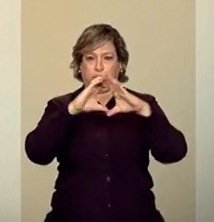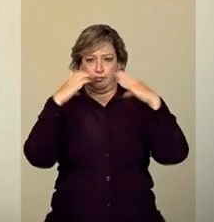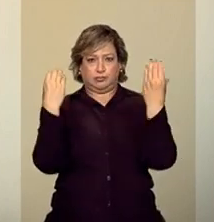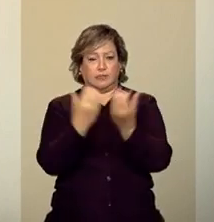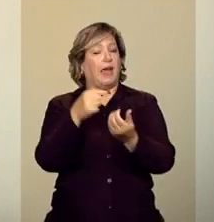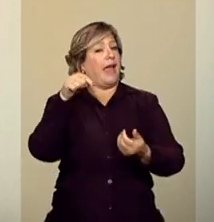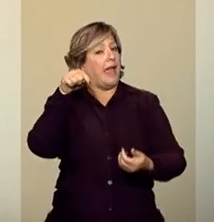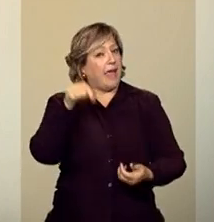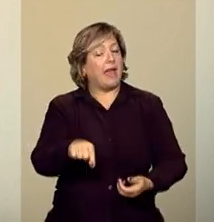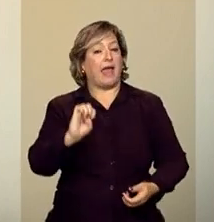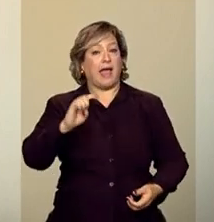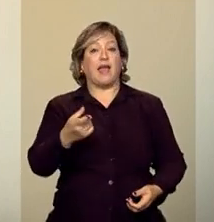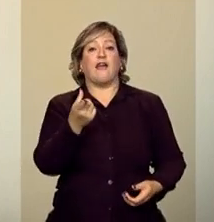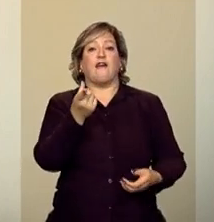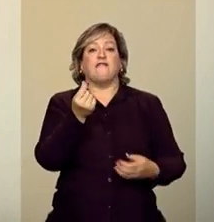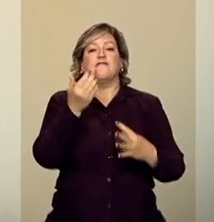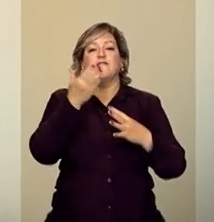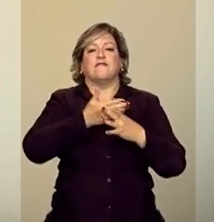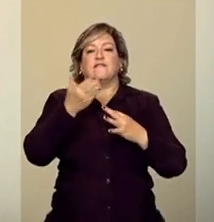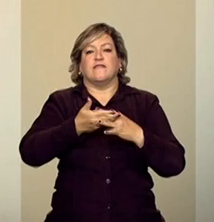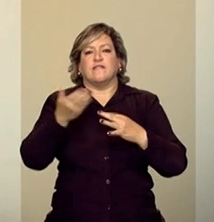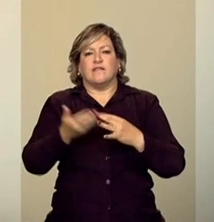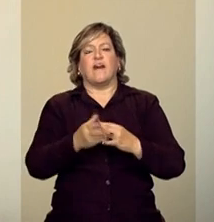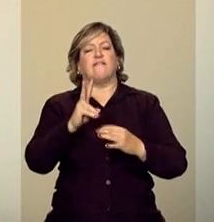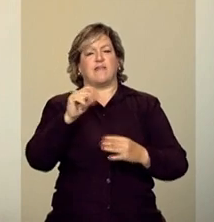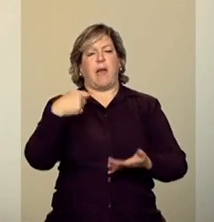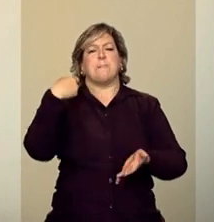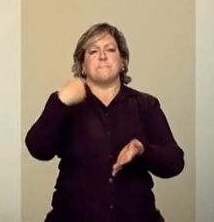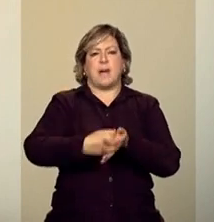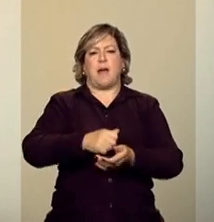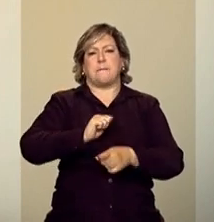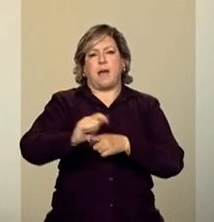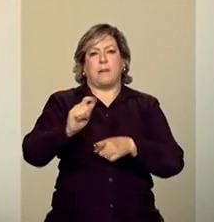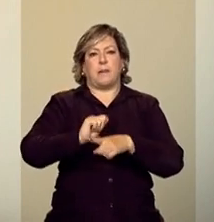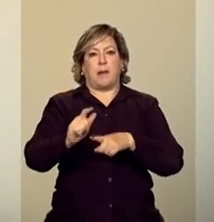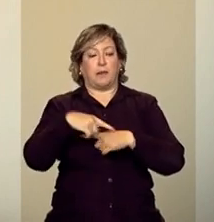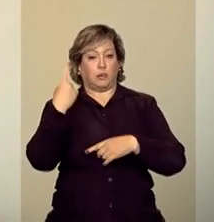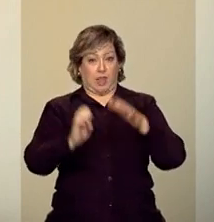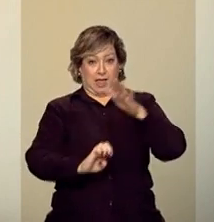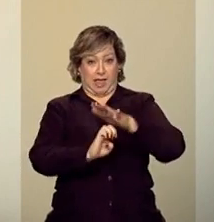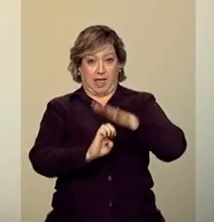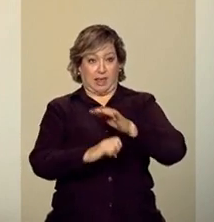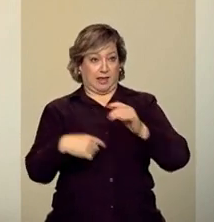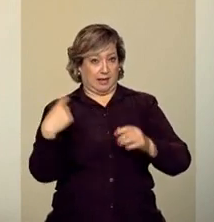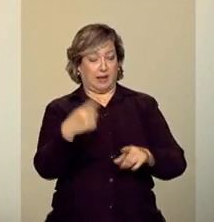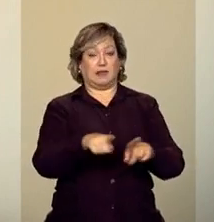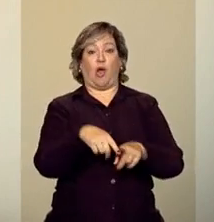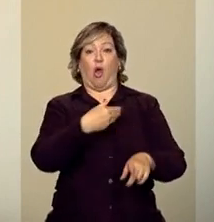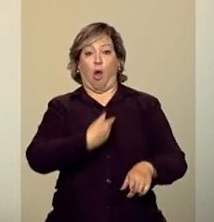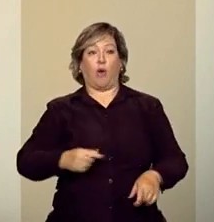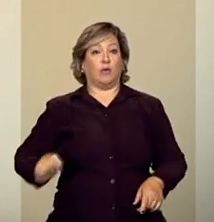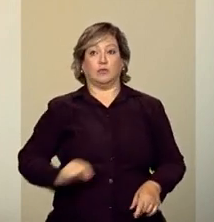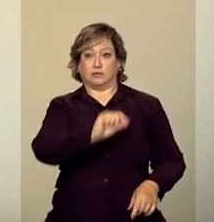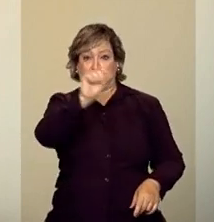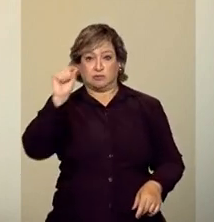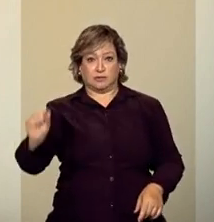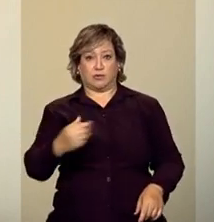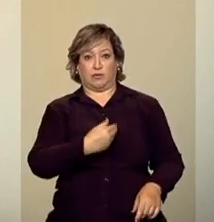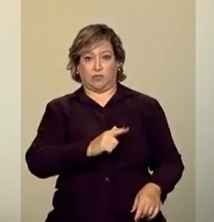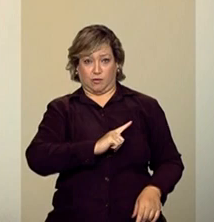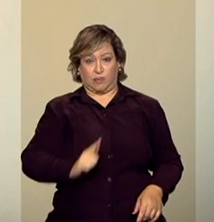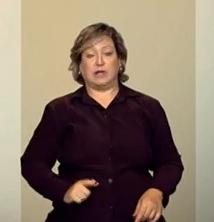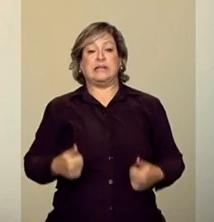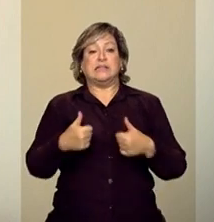de financiamento que será devidamente pago pelas empresas e os governos que estão explorando